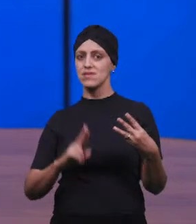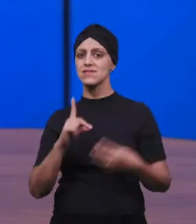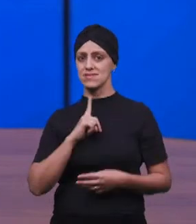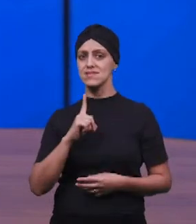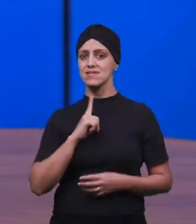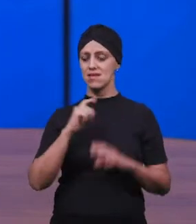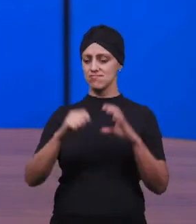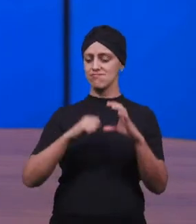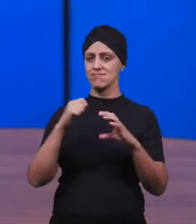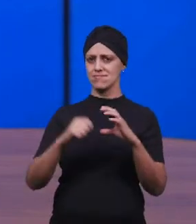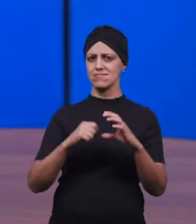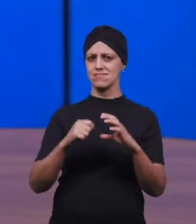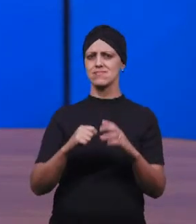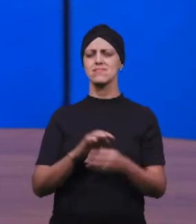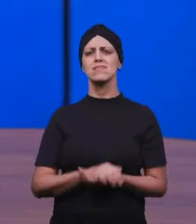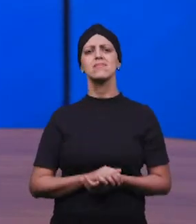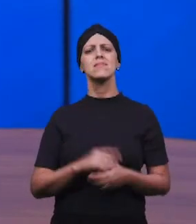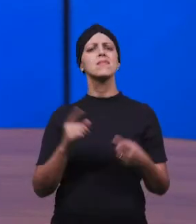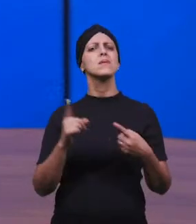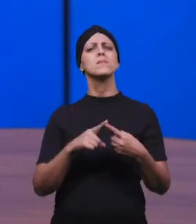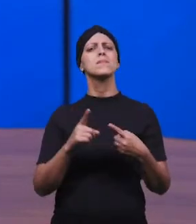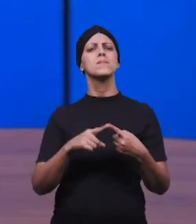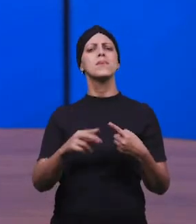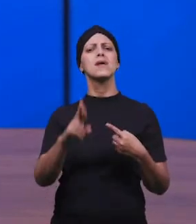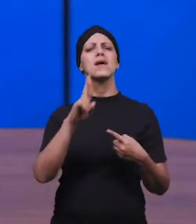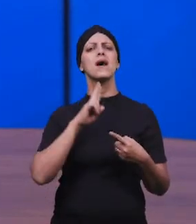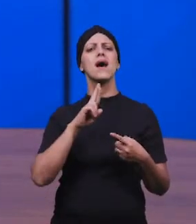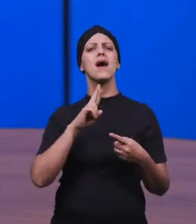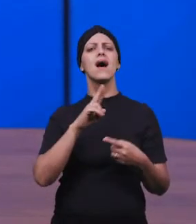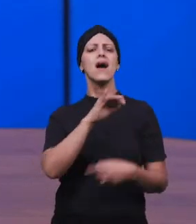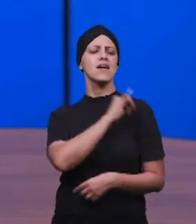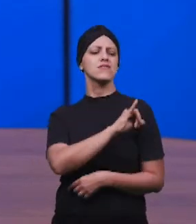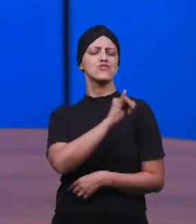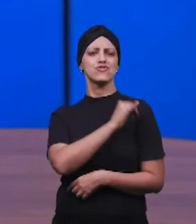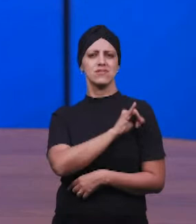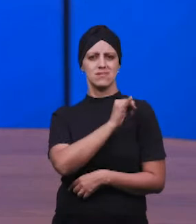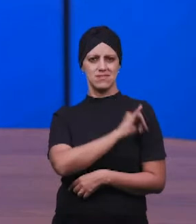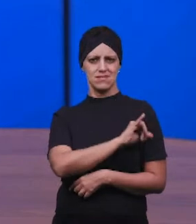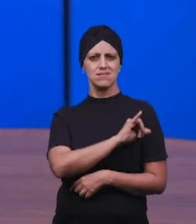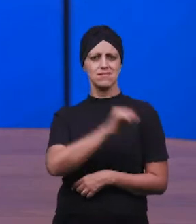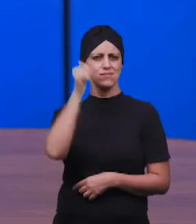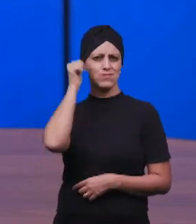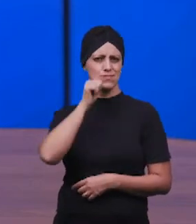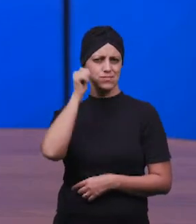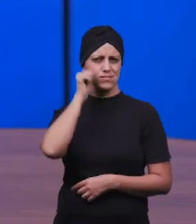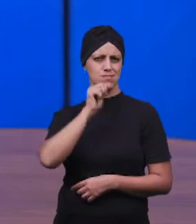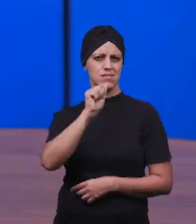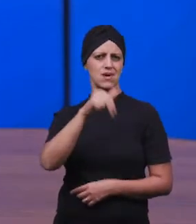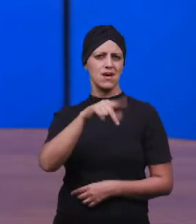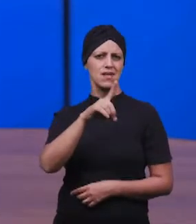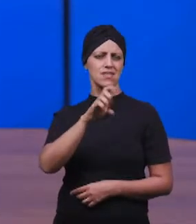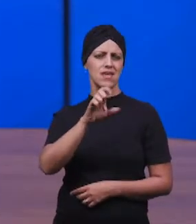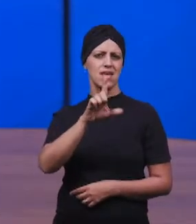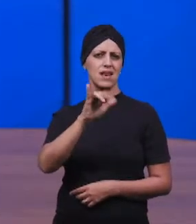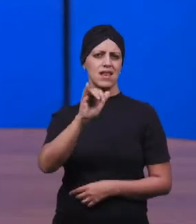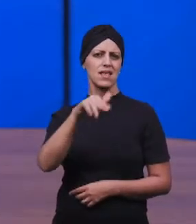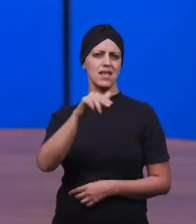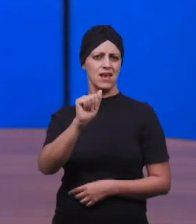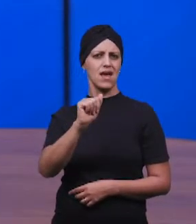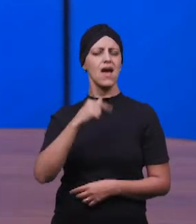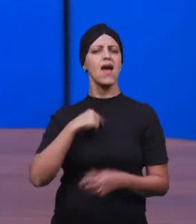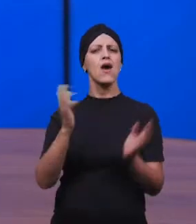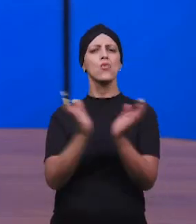pergunta. A primeira resposta do estado do Rio de Janeiro. Quem vai responder é a nossa irmã Umbelina Pedro. Ela é do